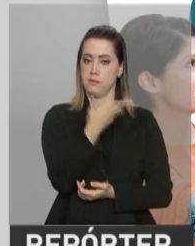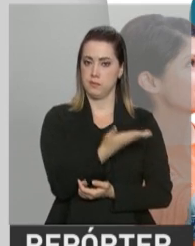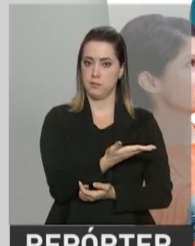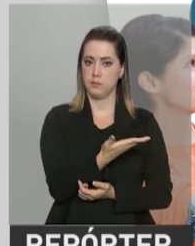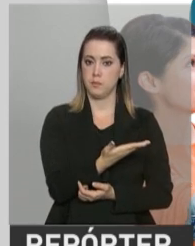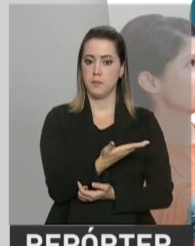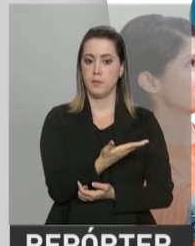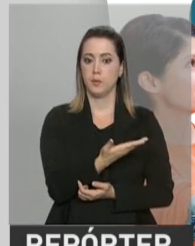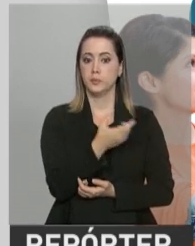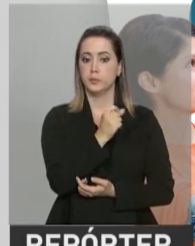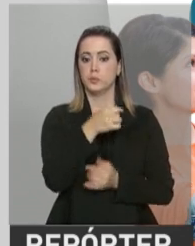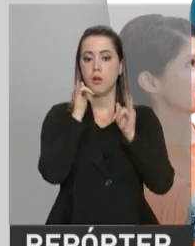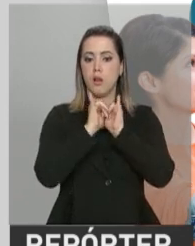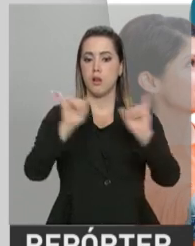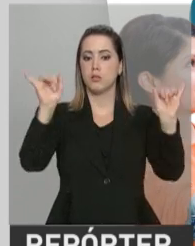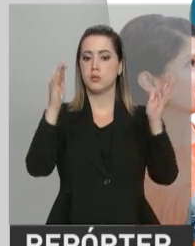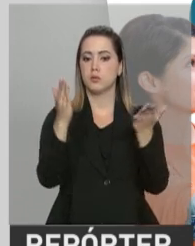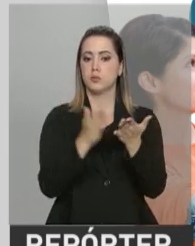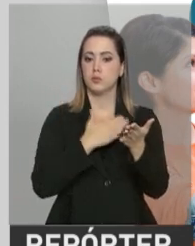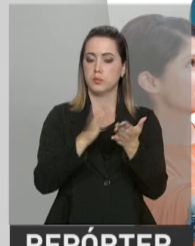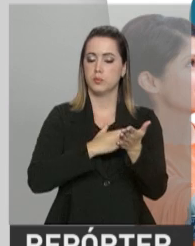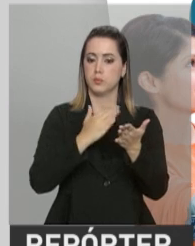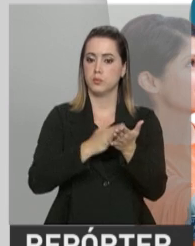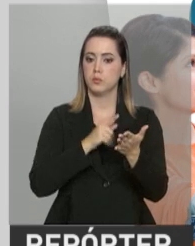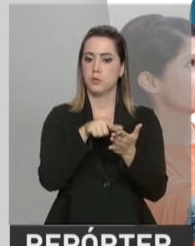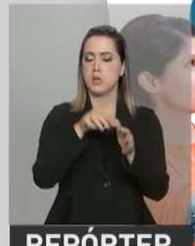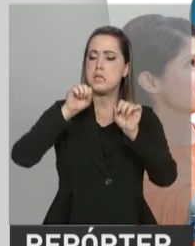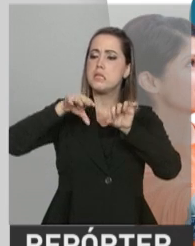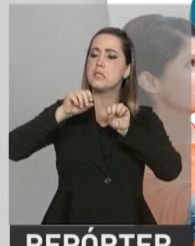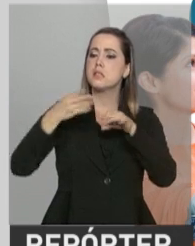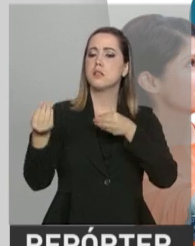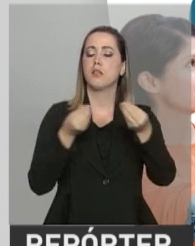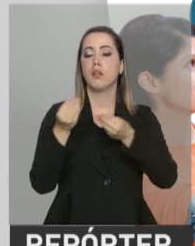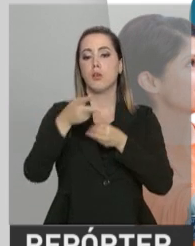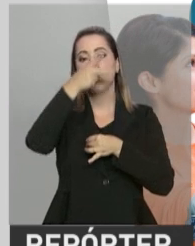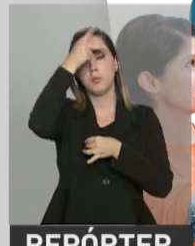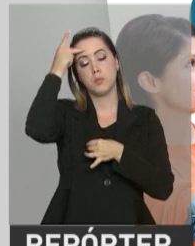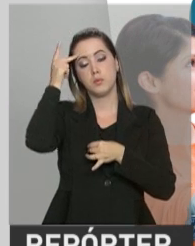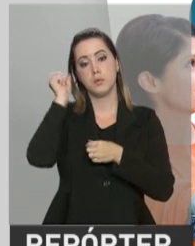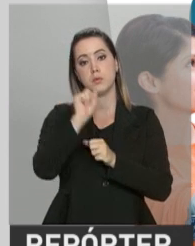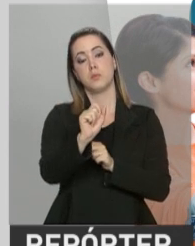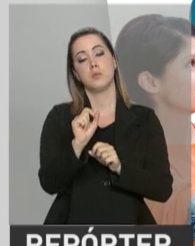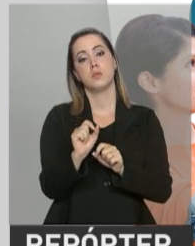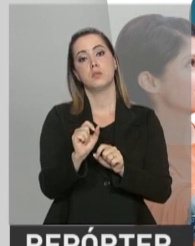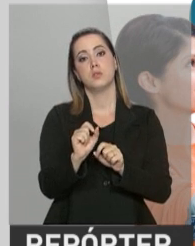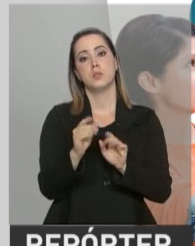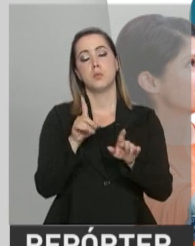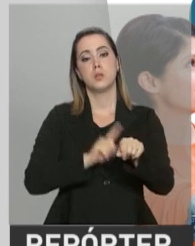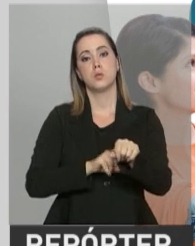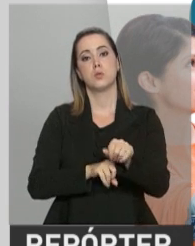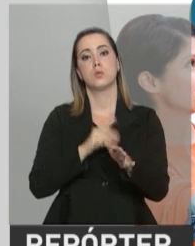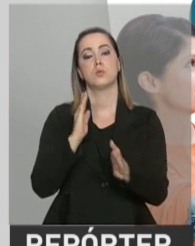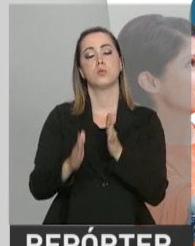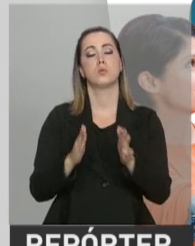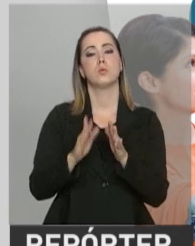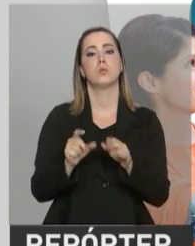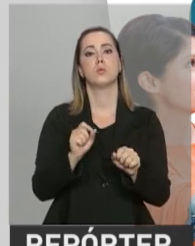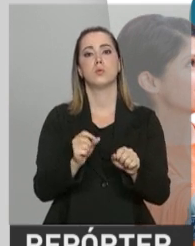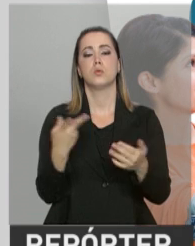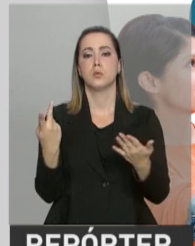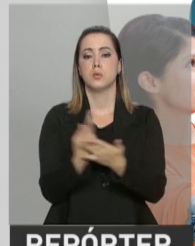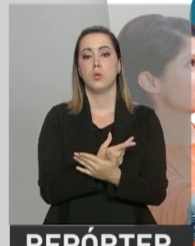a ANS, lançou uma cartilha. O material orienta beneficiários de planos de saúde sobre o período máximo para a